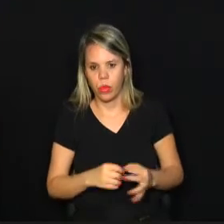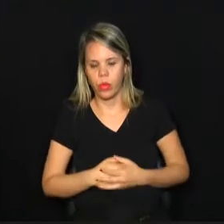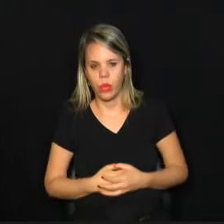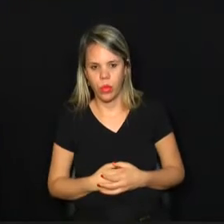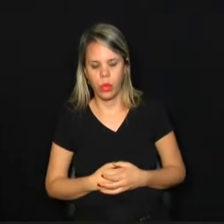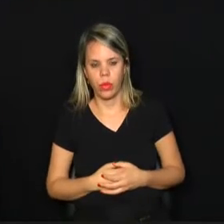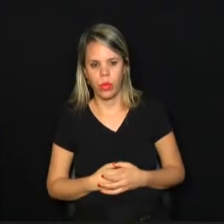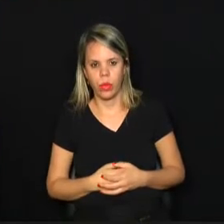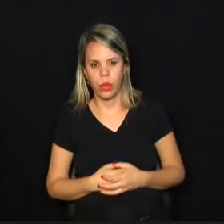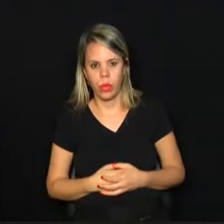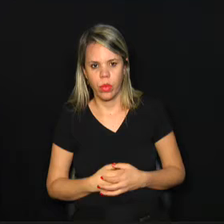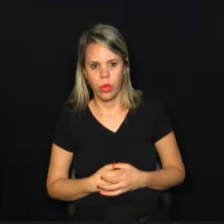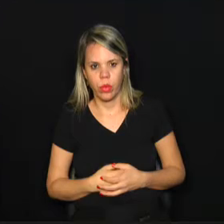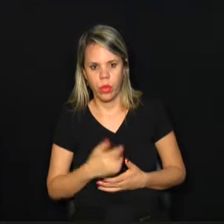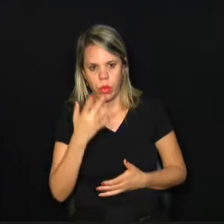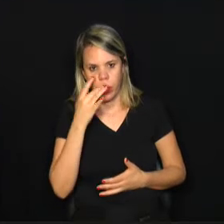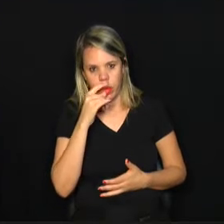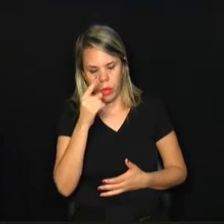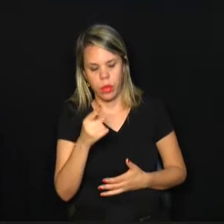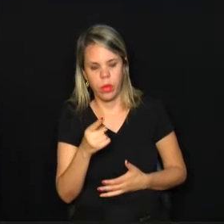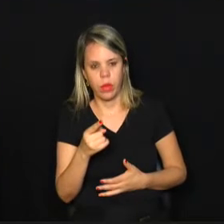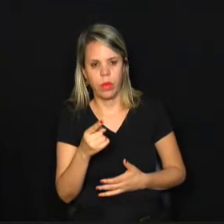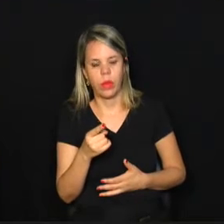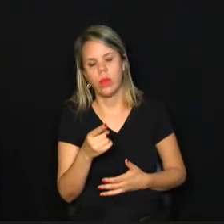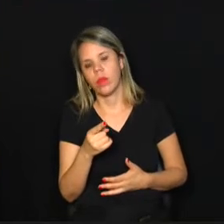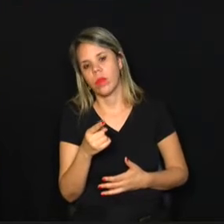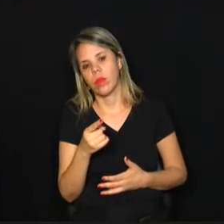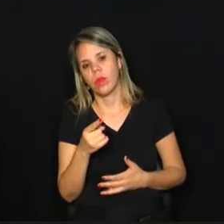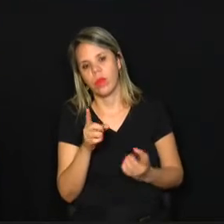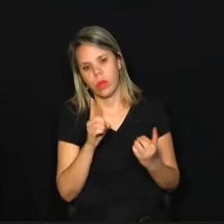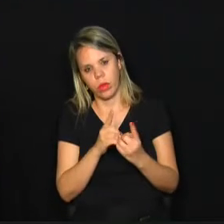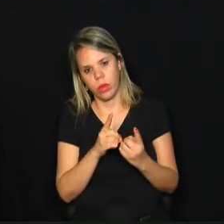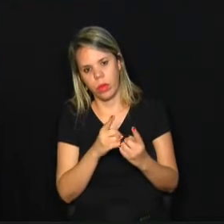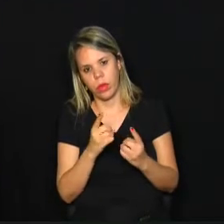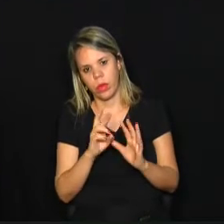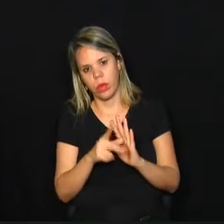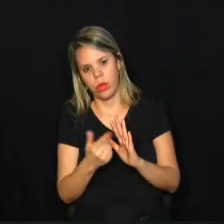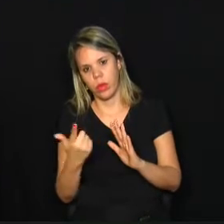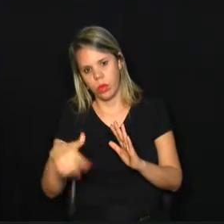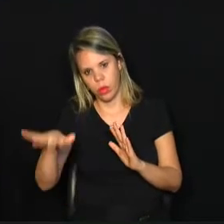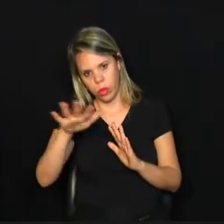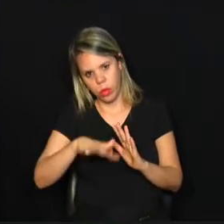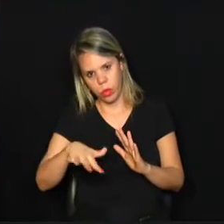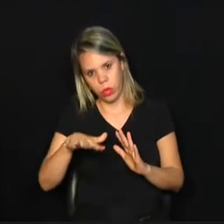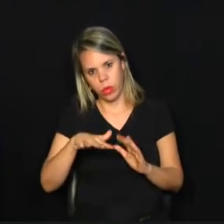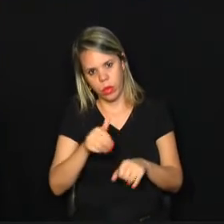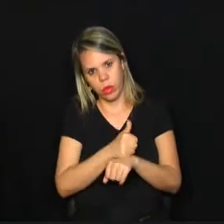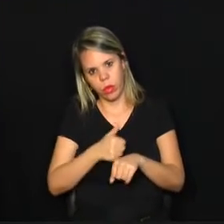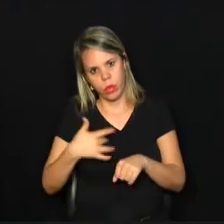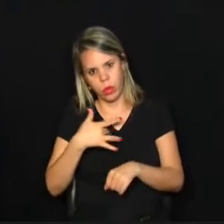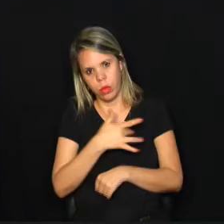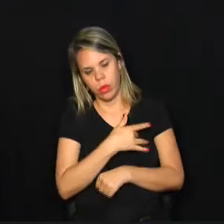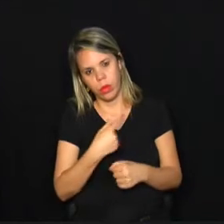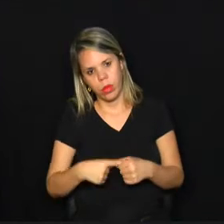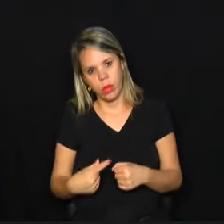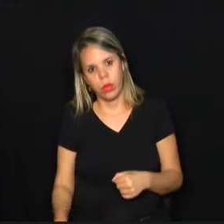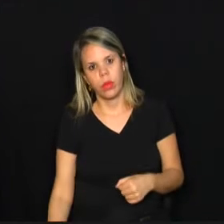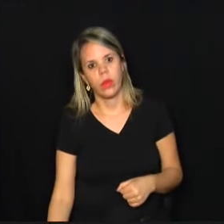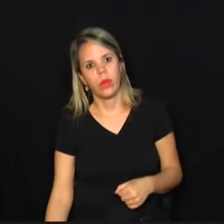do Hospital Ouro Verde, bem como outras áreas da saúde